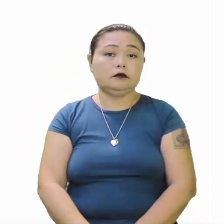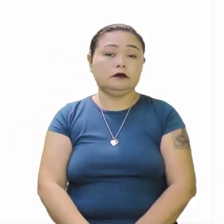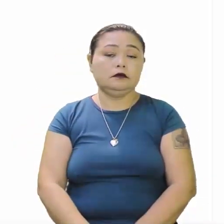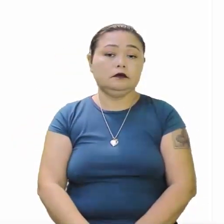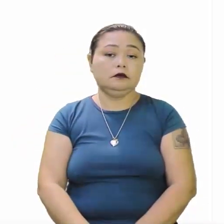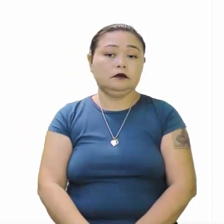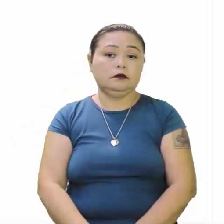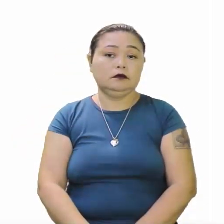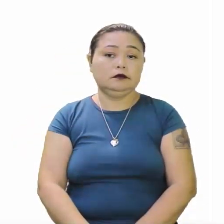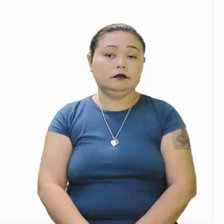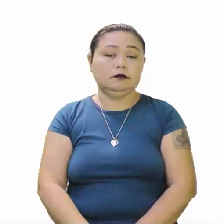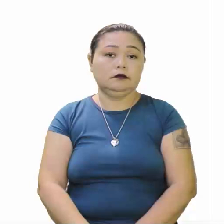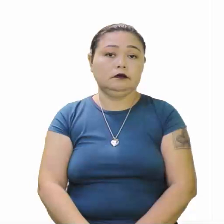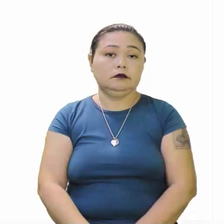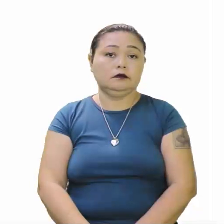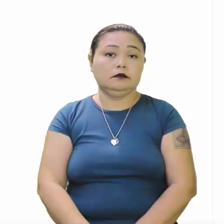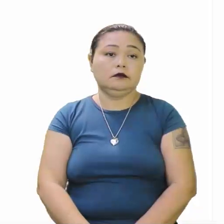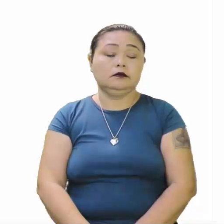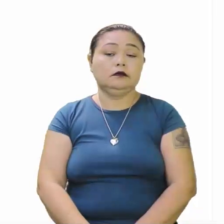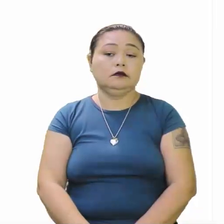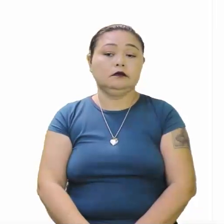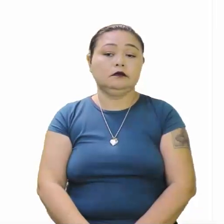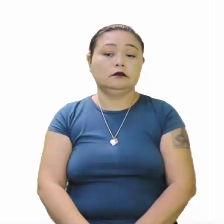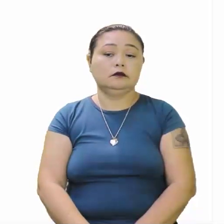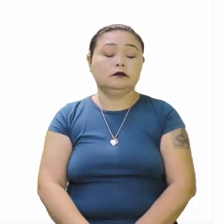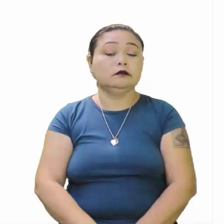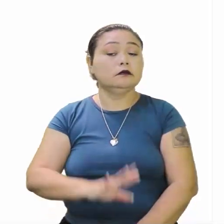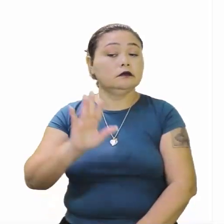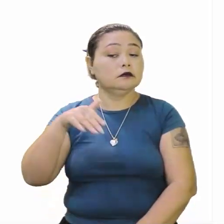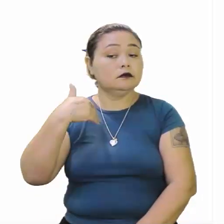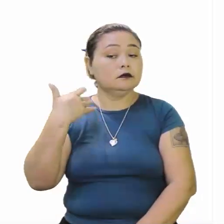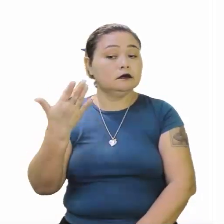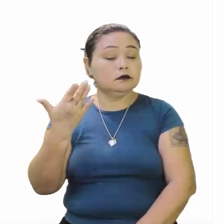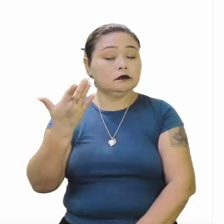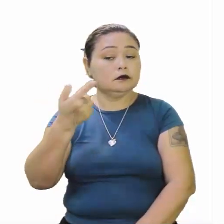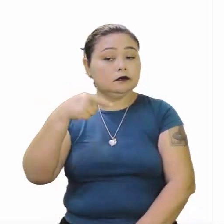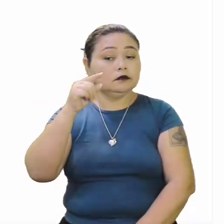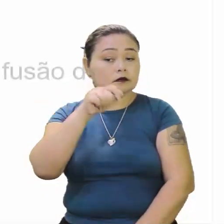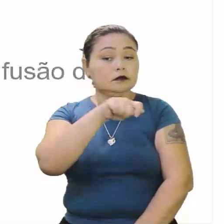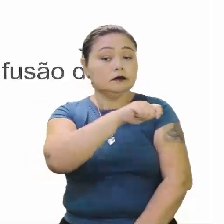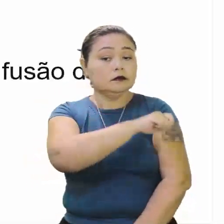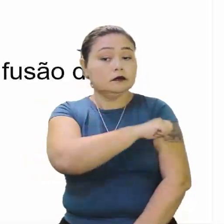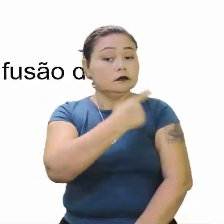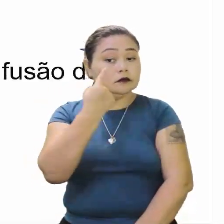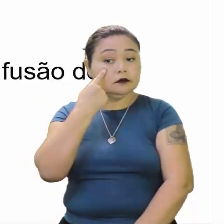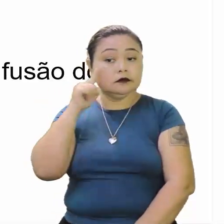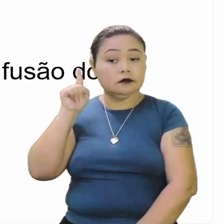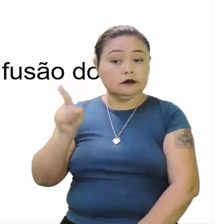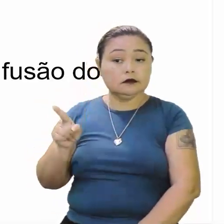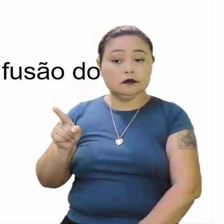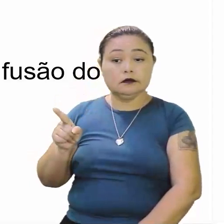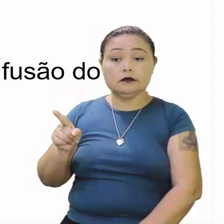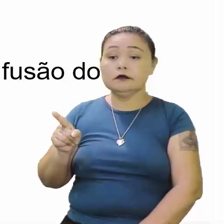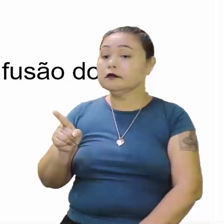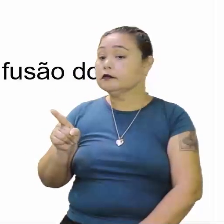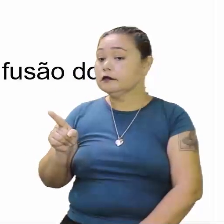desse fenômeno. Então, fique de olho aí, meu caro aluno, porque é o seguinte, ó.